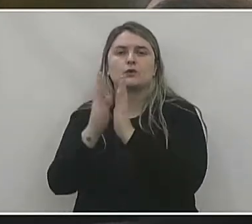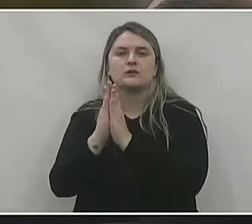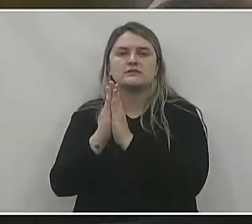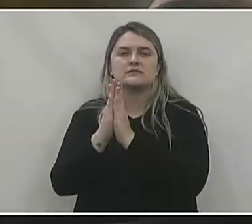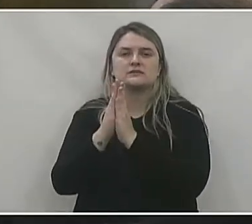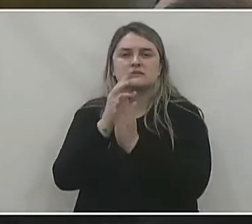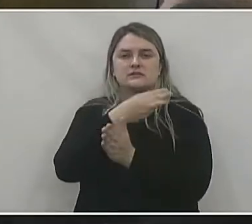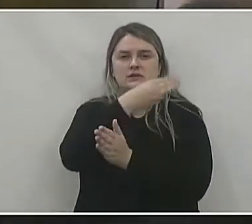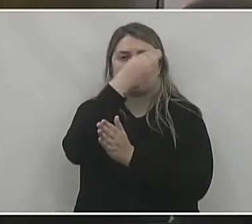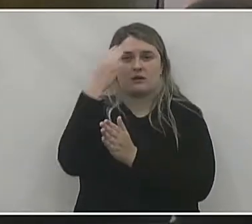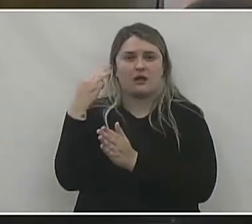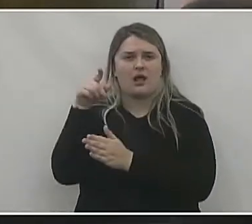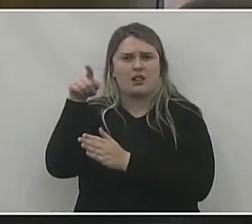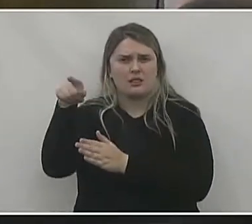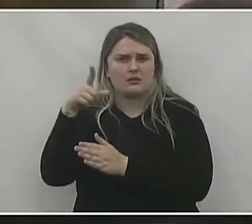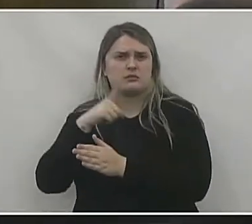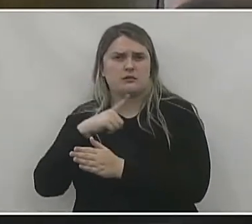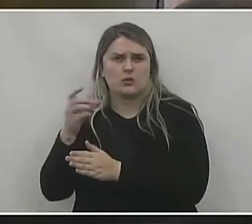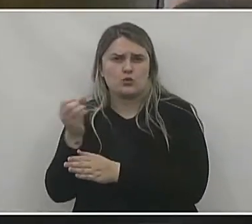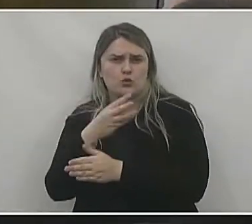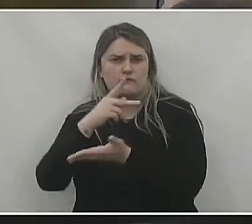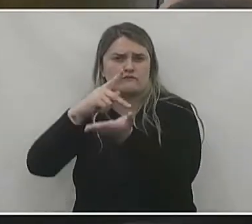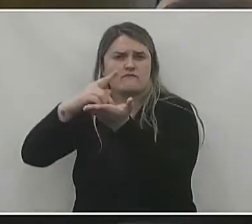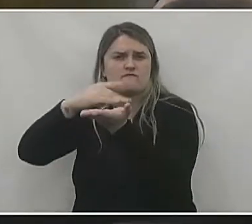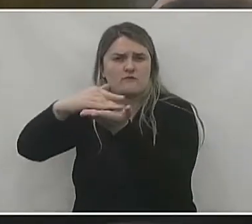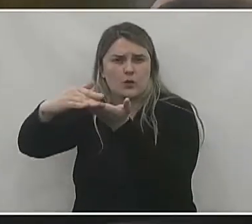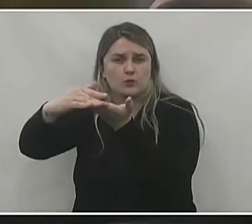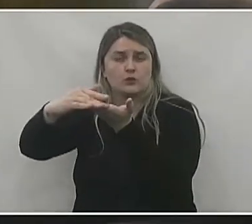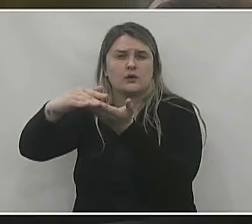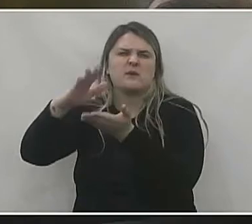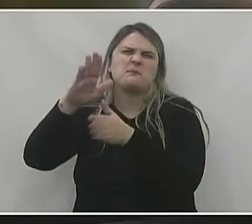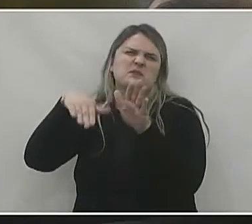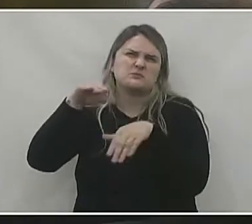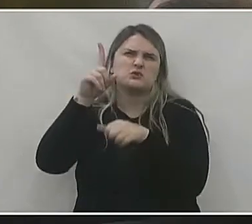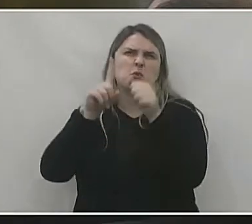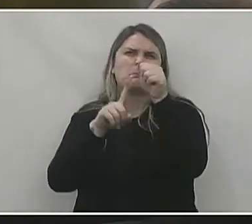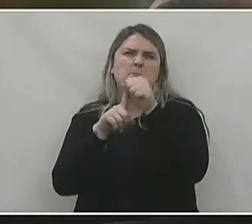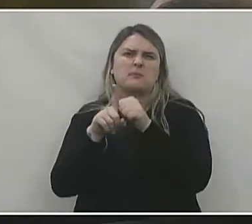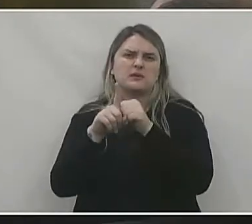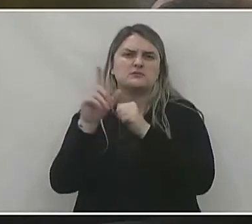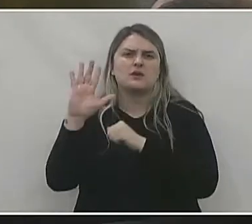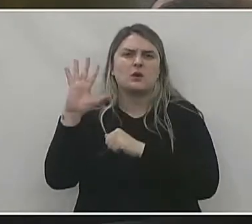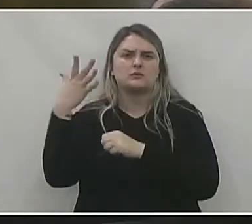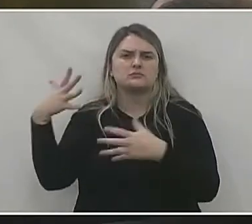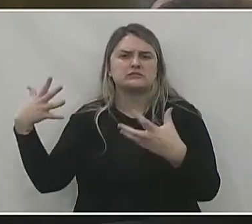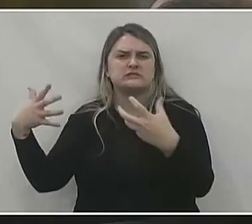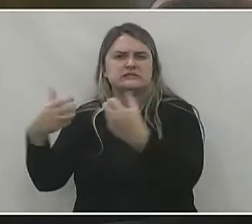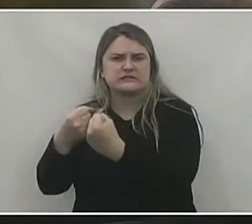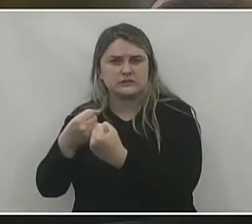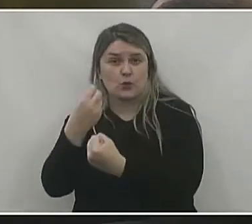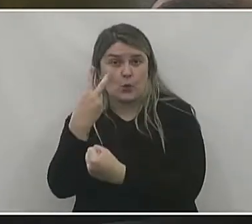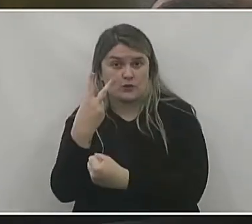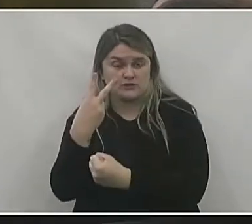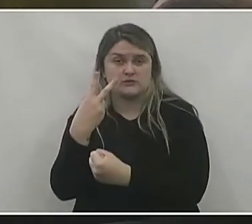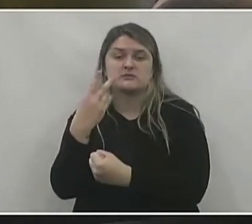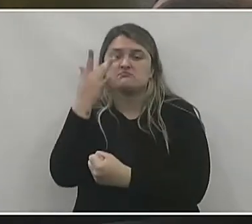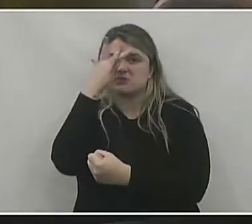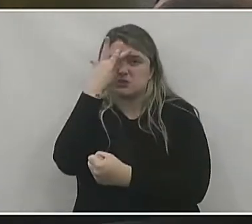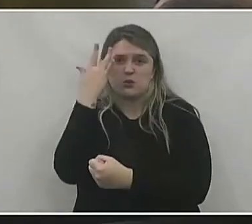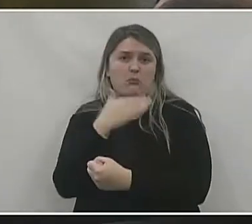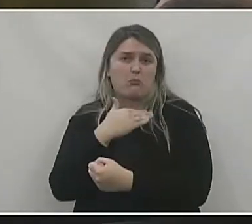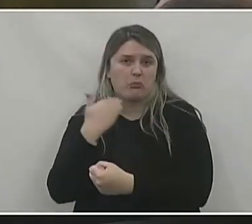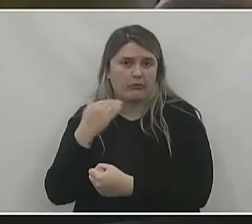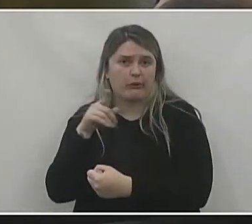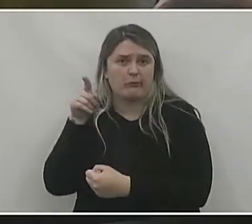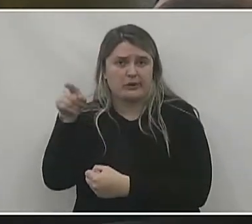um novo asfalto ali. E alguns tempos atrás, questão do mês, aconteceu 2 acidentes com vítimas